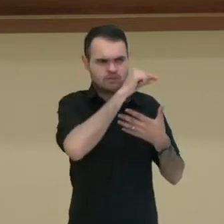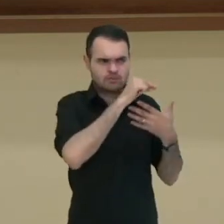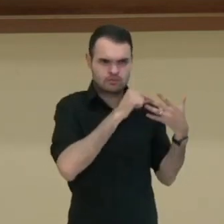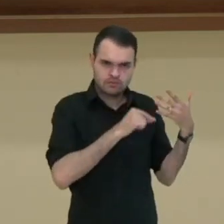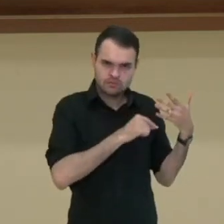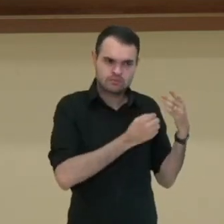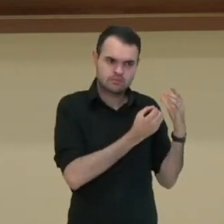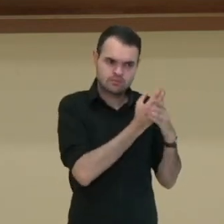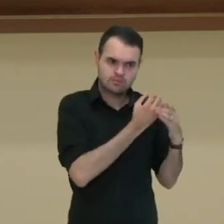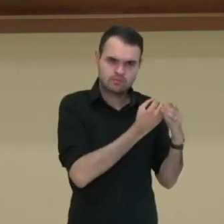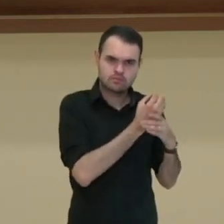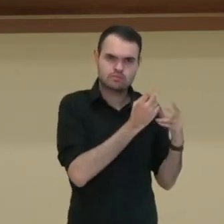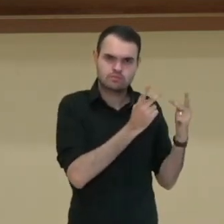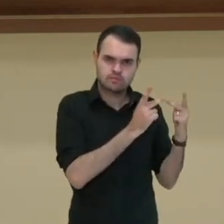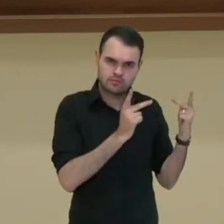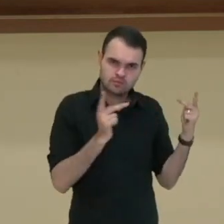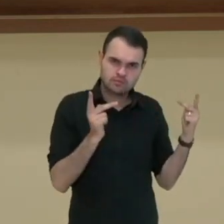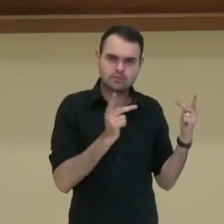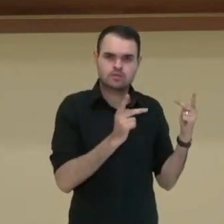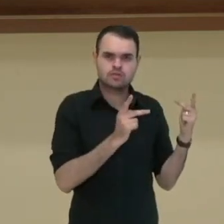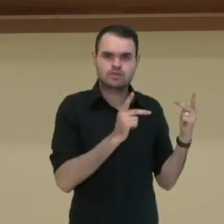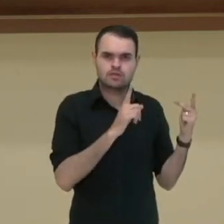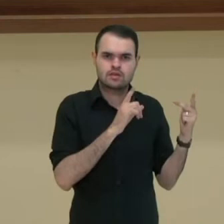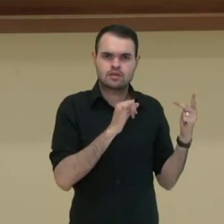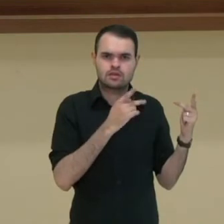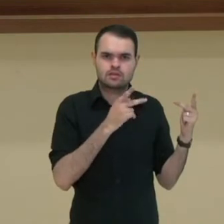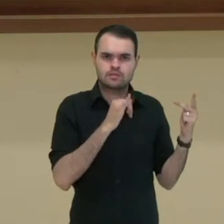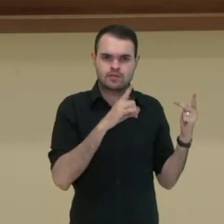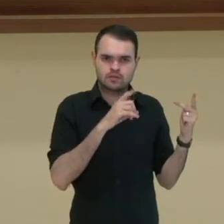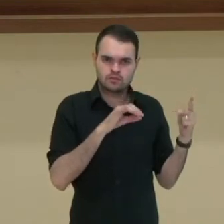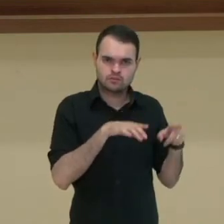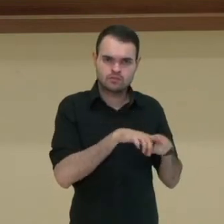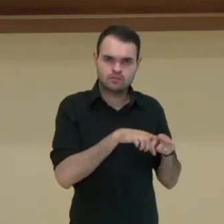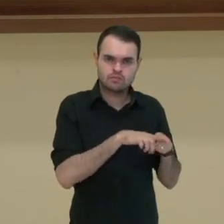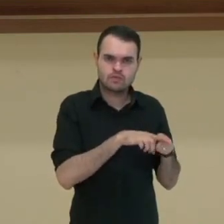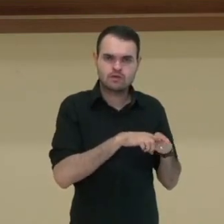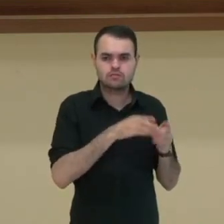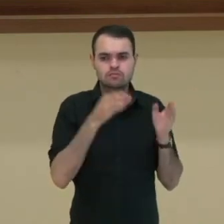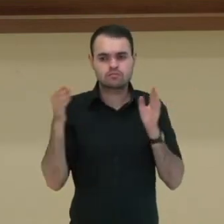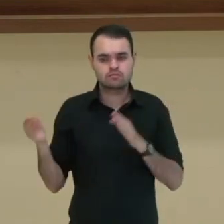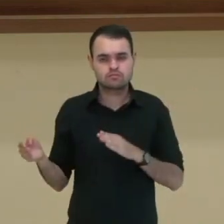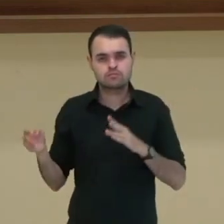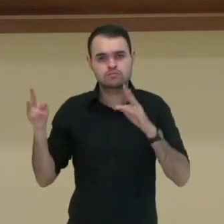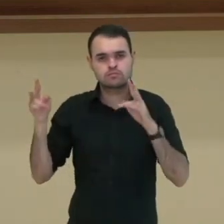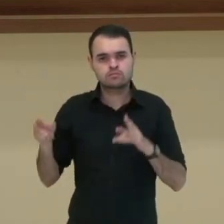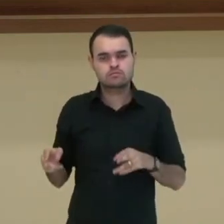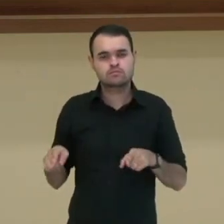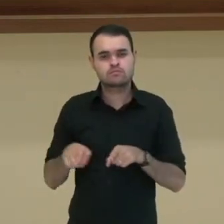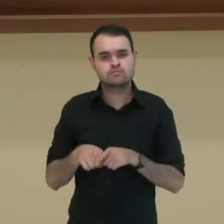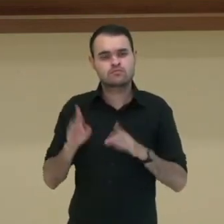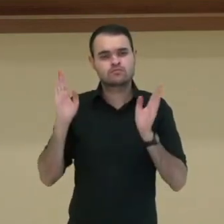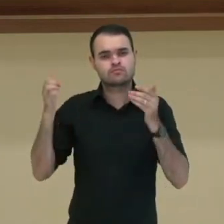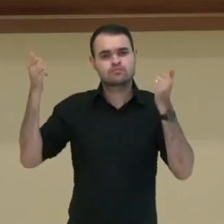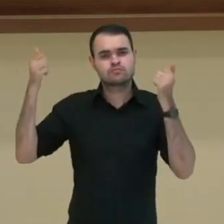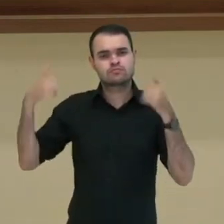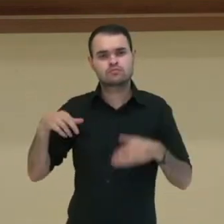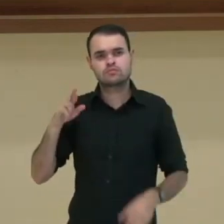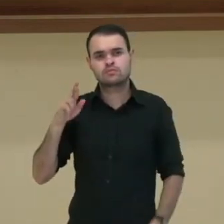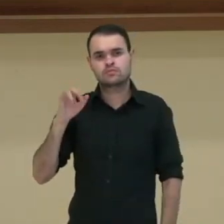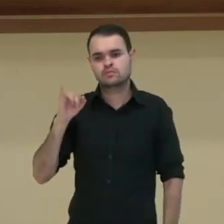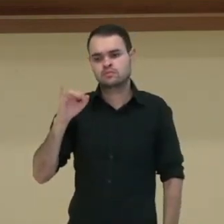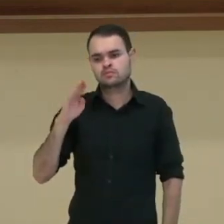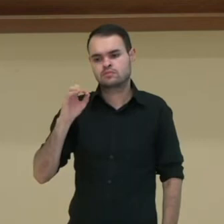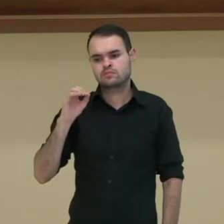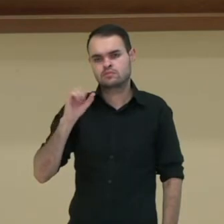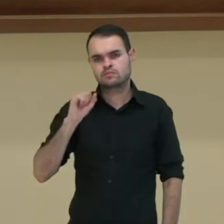na produção, na síntese de proteínas, de lipídios, assim também como os ribossomos. É isso mesmo, nós já falamos dos ribossomos,